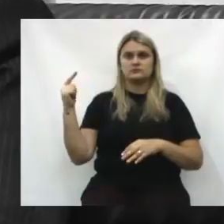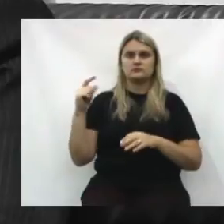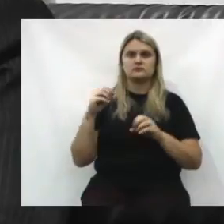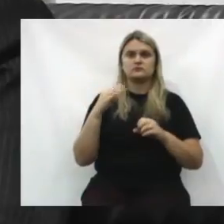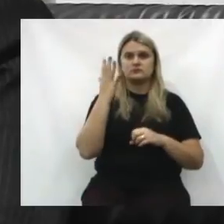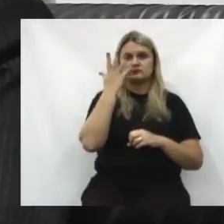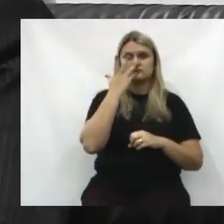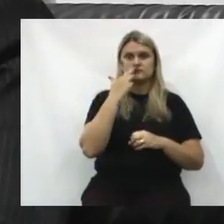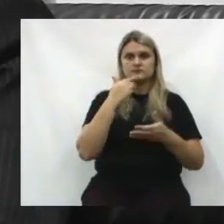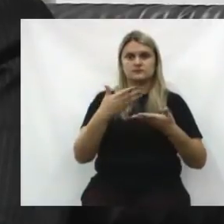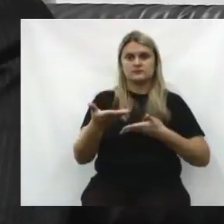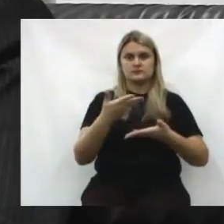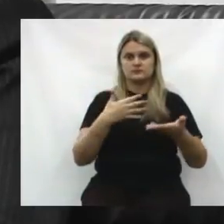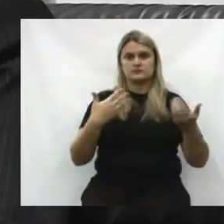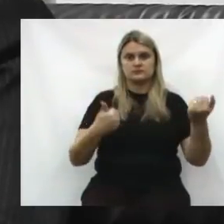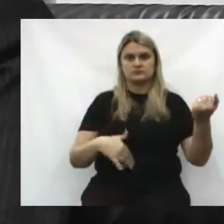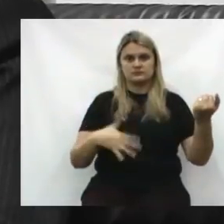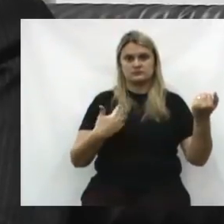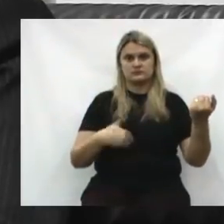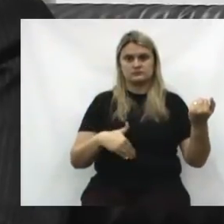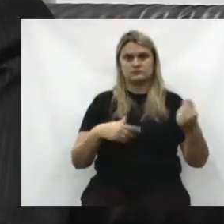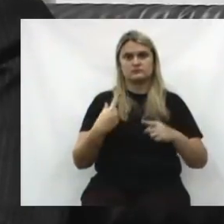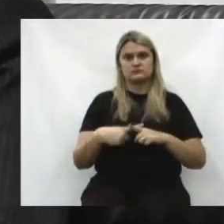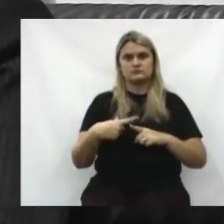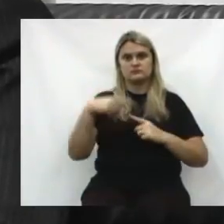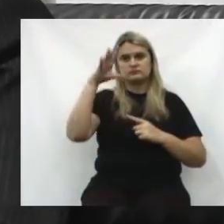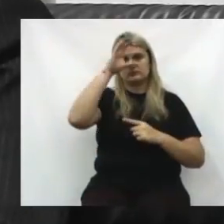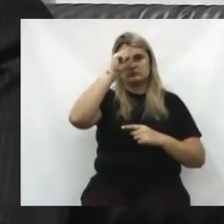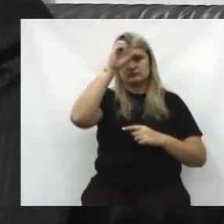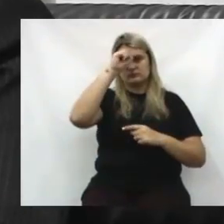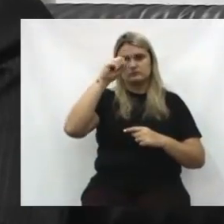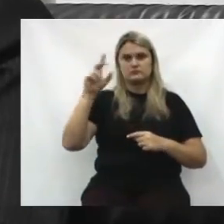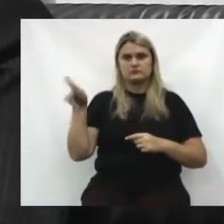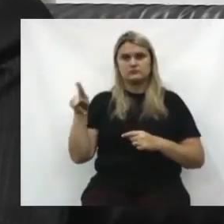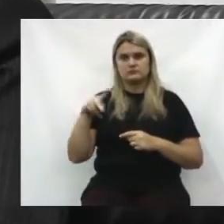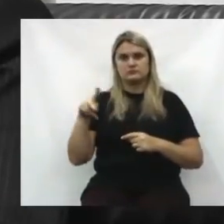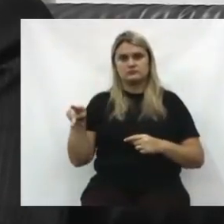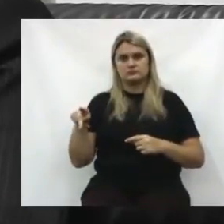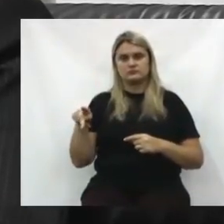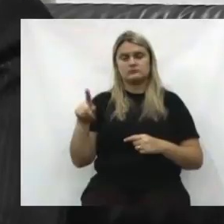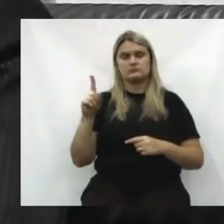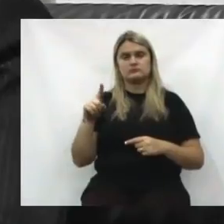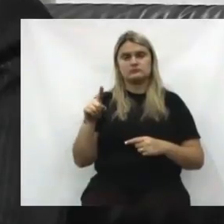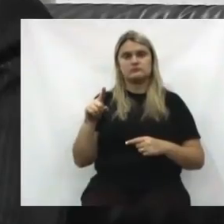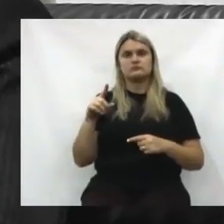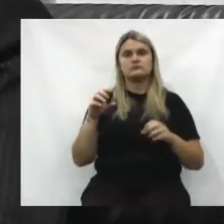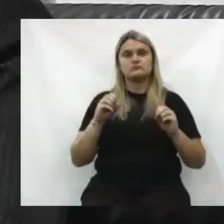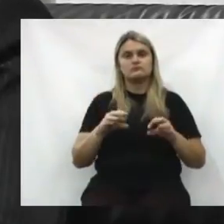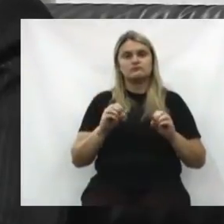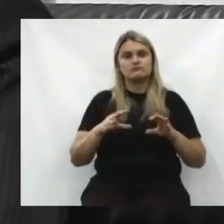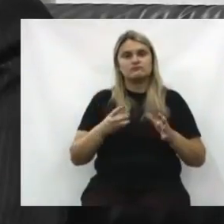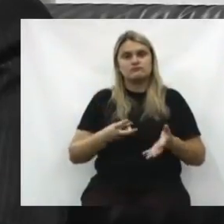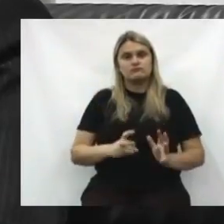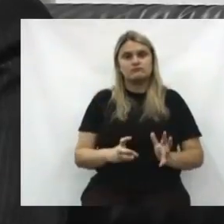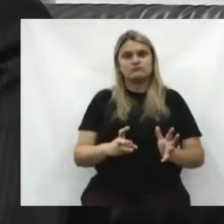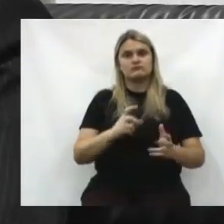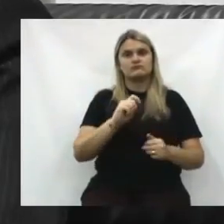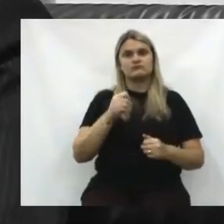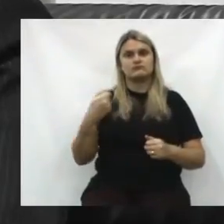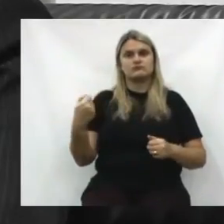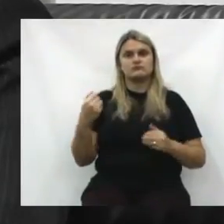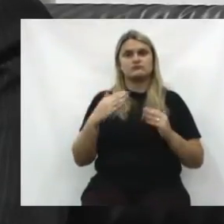crianças ensinando outras crianças a tocar violão, porque aprendem com um professor que é